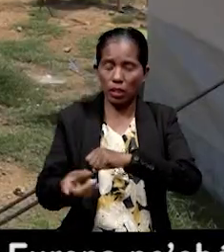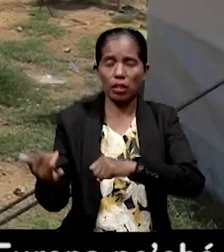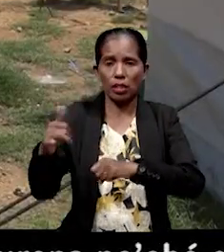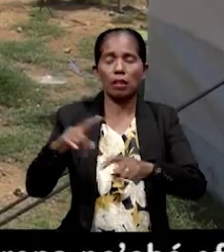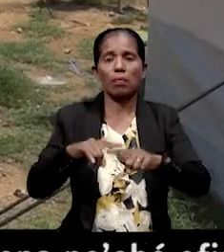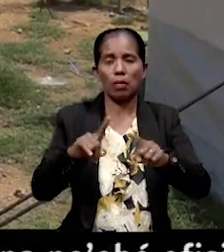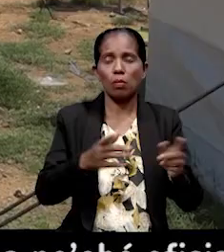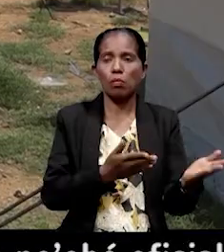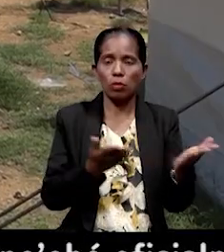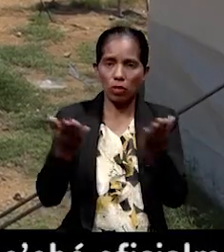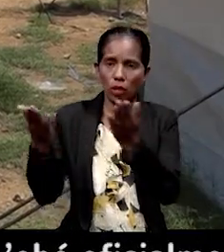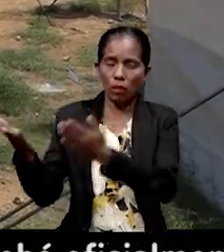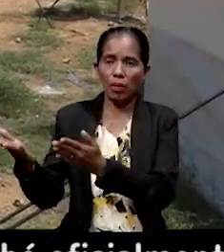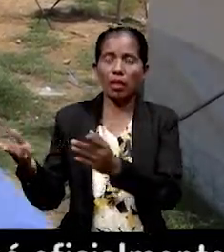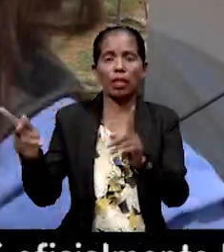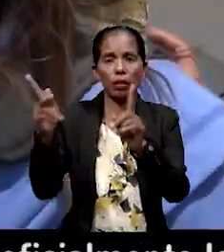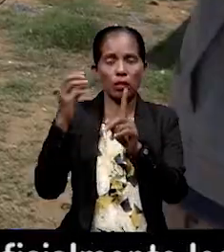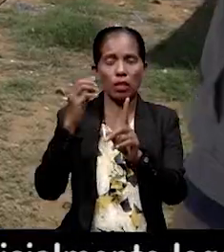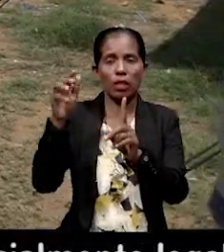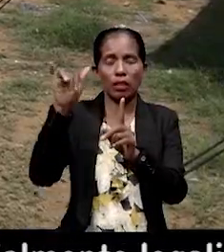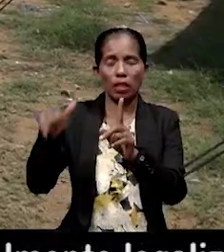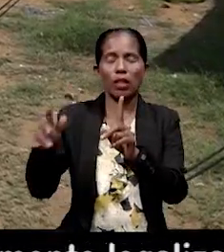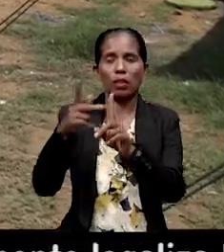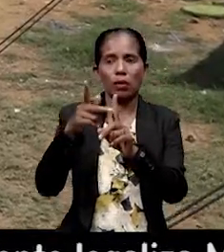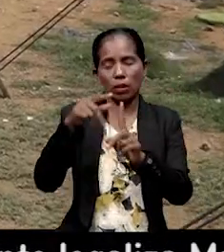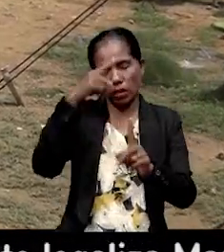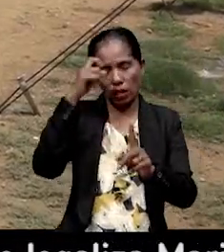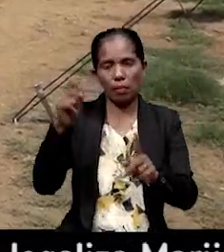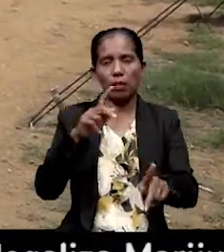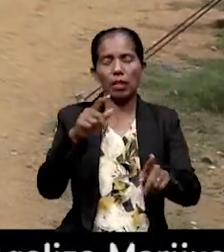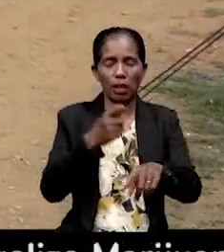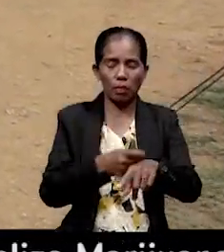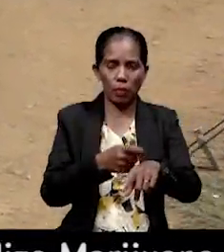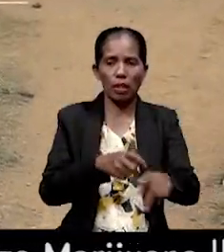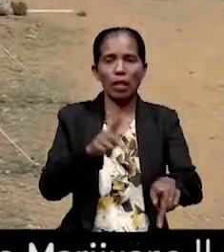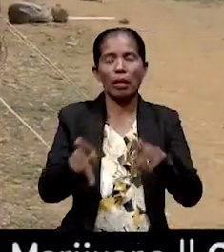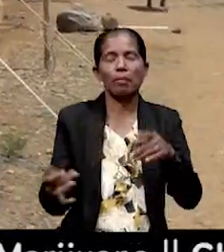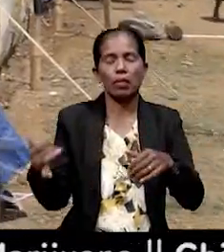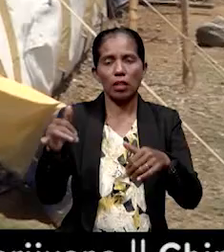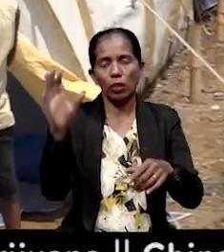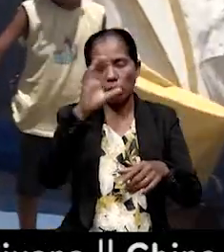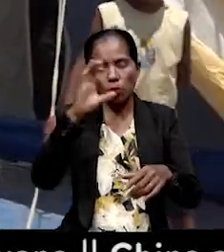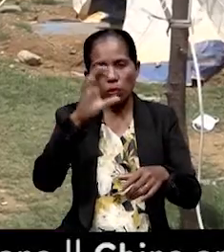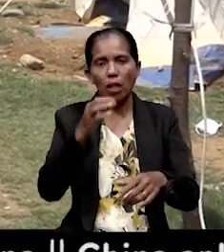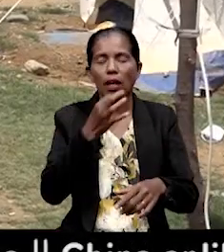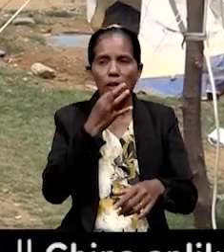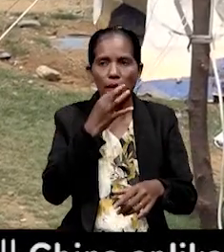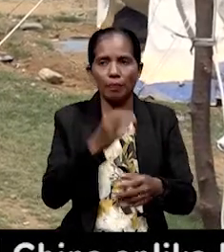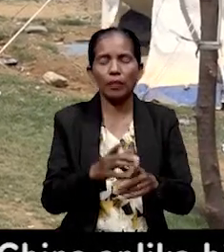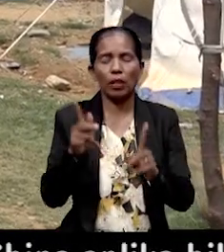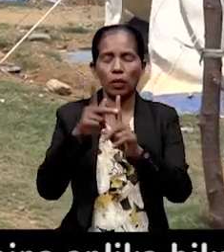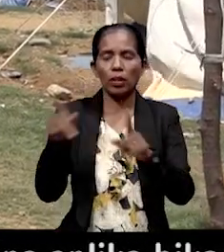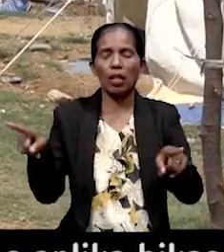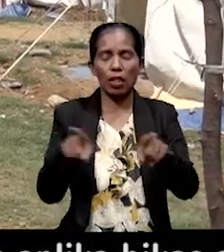evacua Berrela e Acos. Tamba tempo ona comunidade Sira tubuca Moris Rase. Nune governante ne afirma, cos nos dar fat